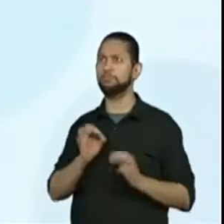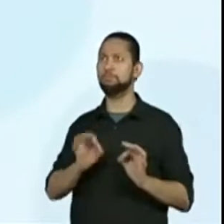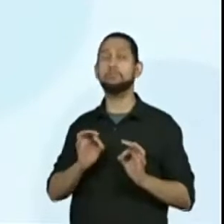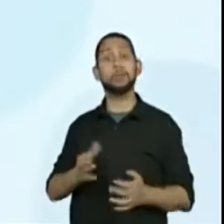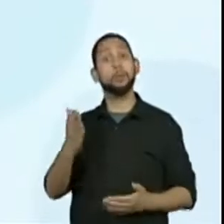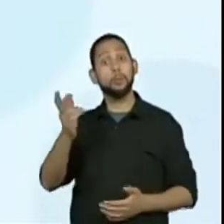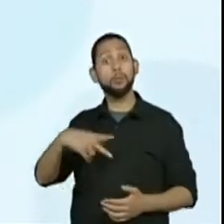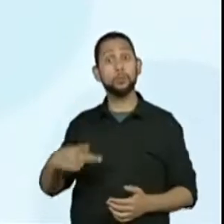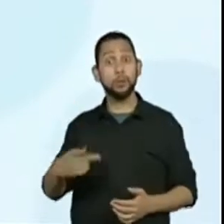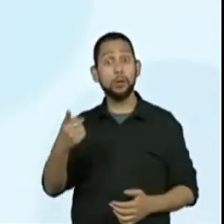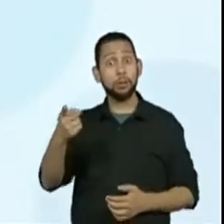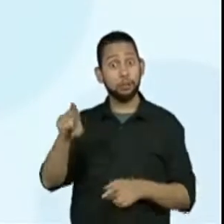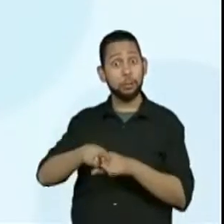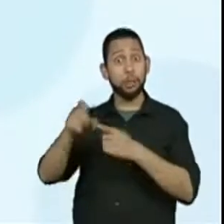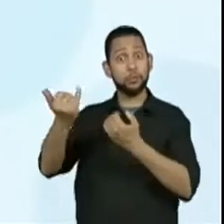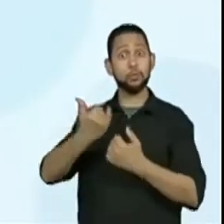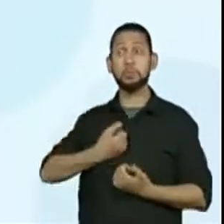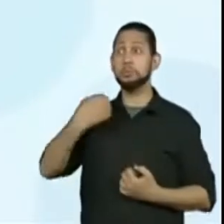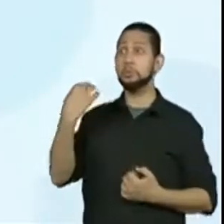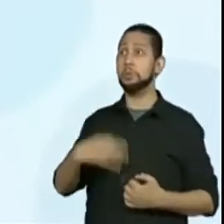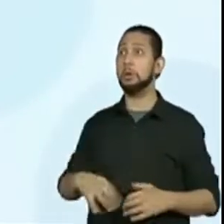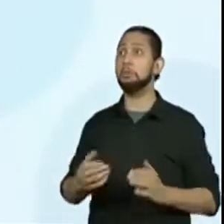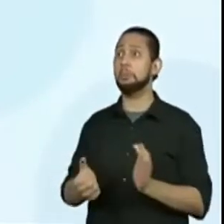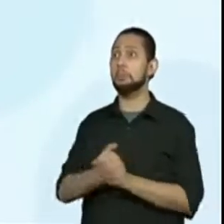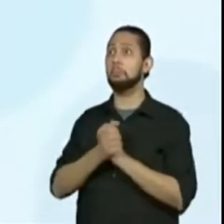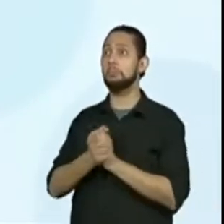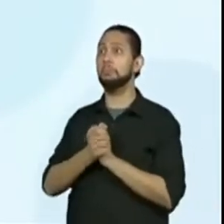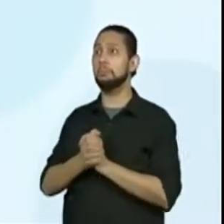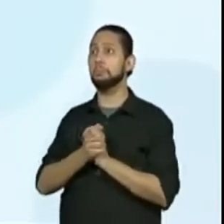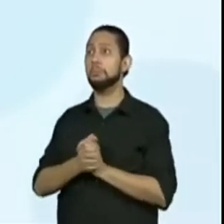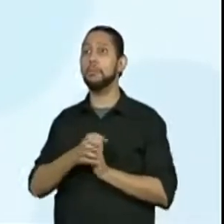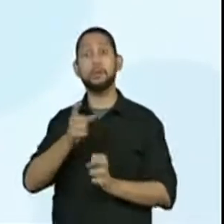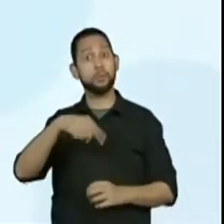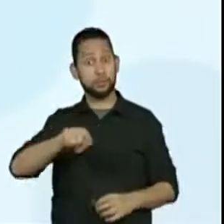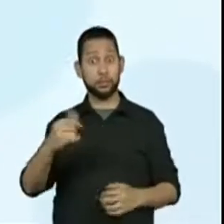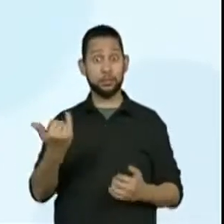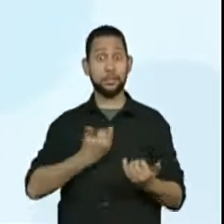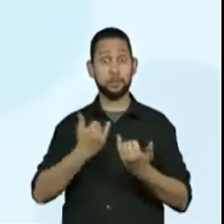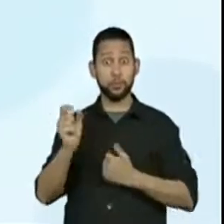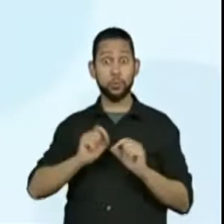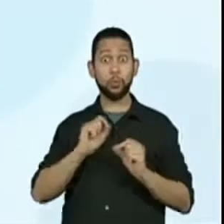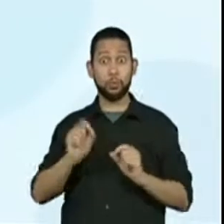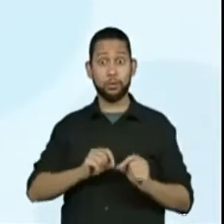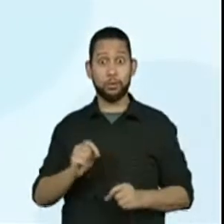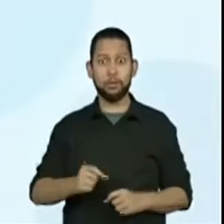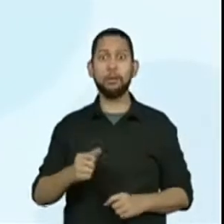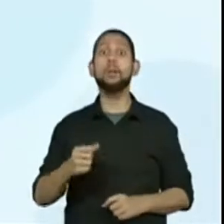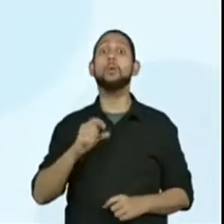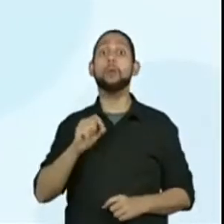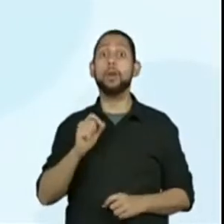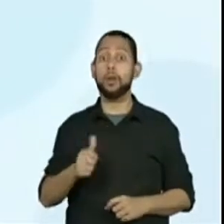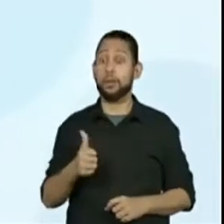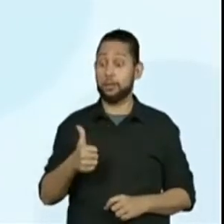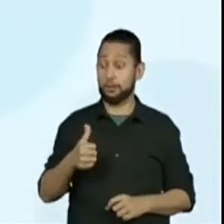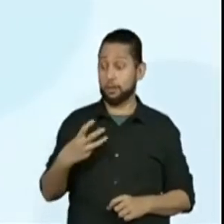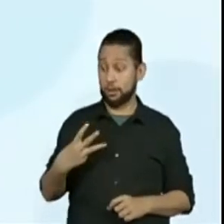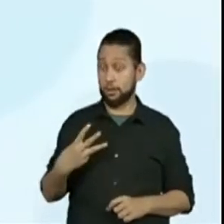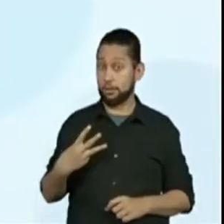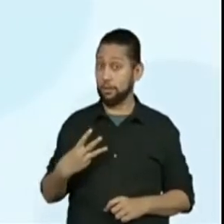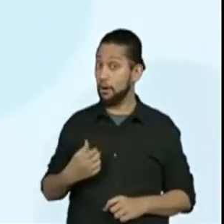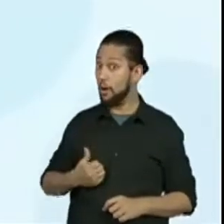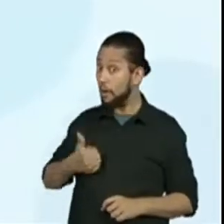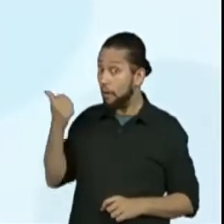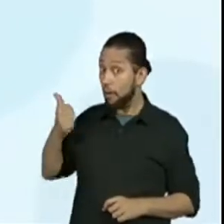A Pro Maria do Carmo também. Vocês estão colocando 13 centímetros, gente, mas o ônibus